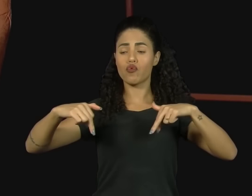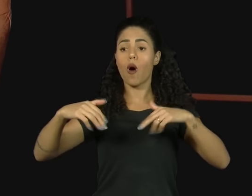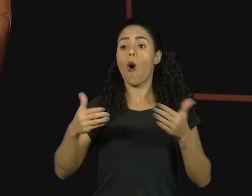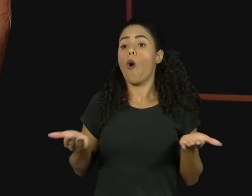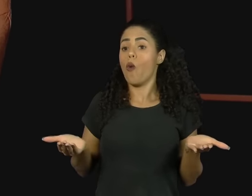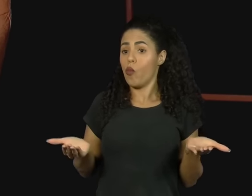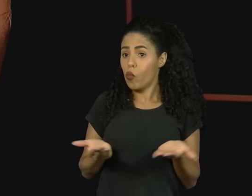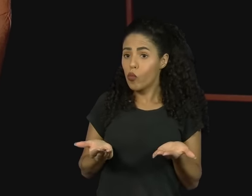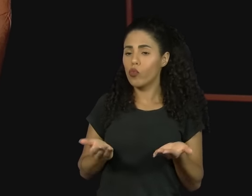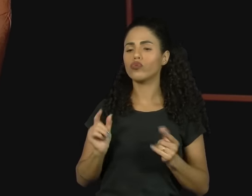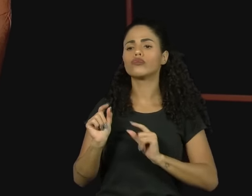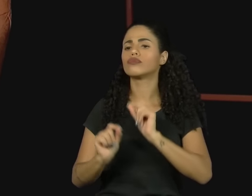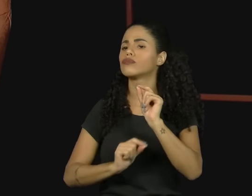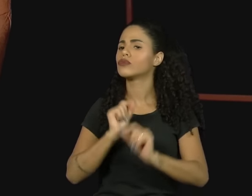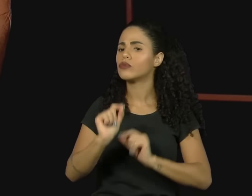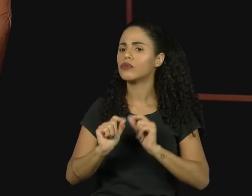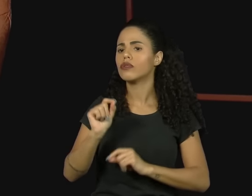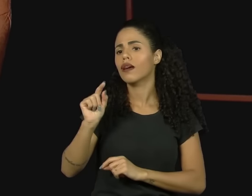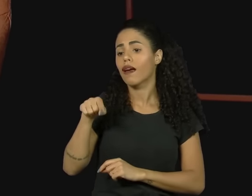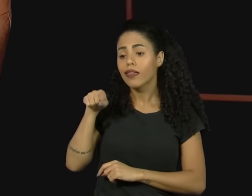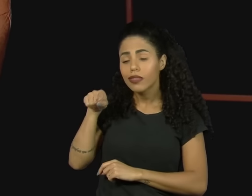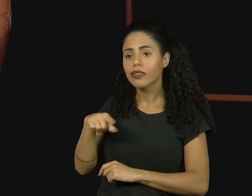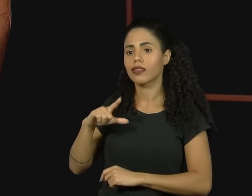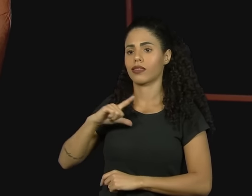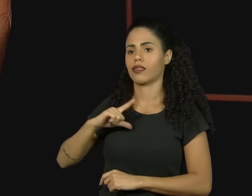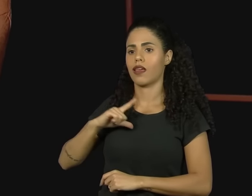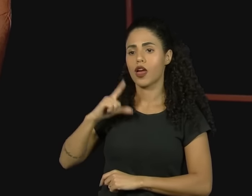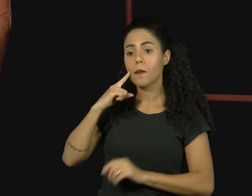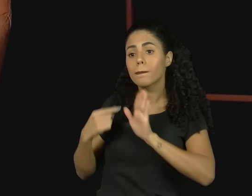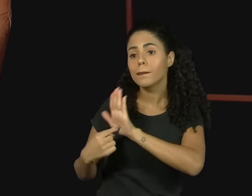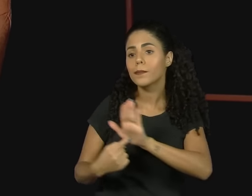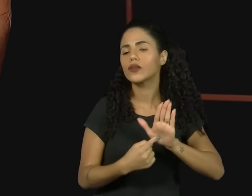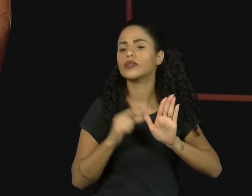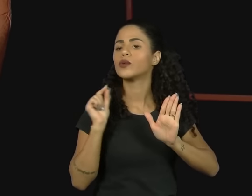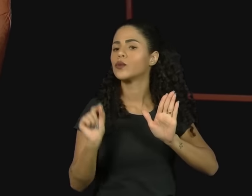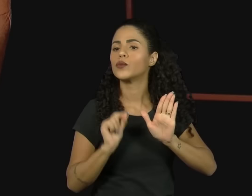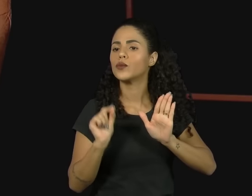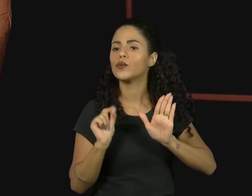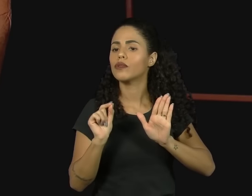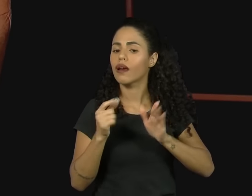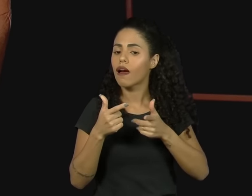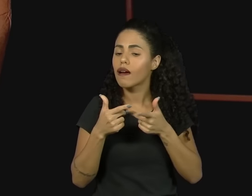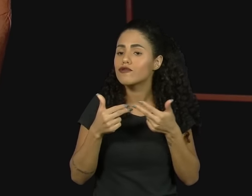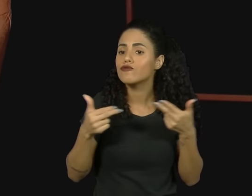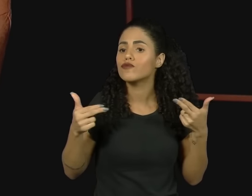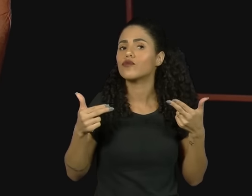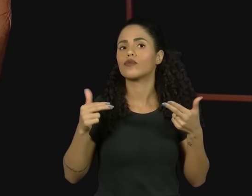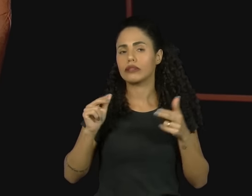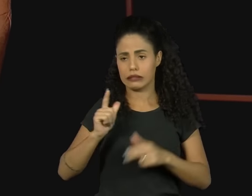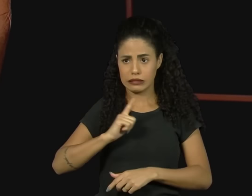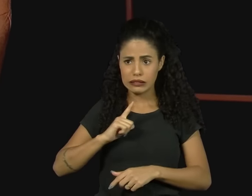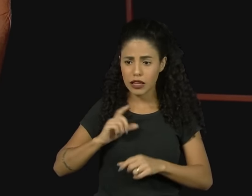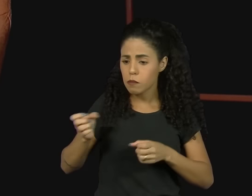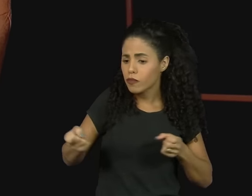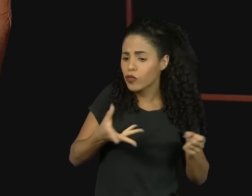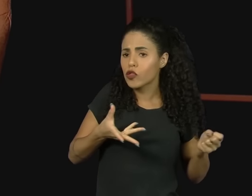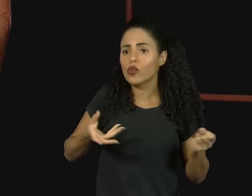hoje, o que ele está querendo mostrar são os